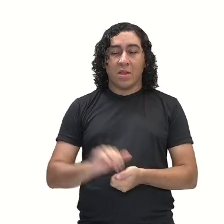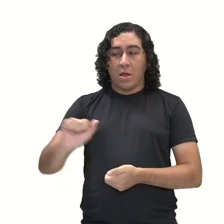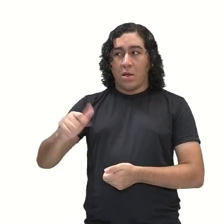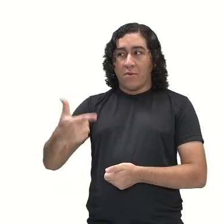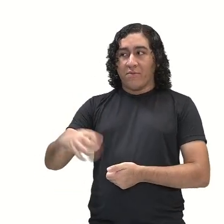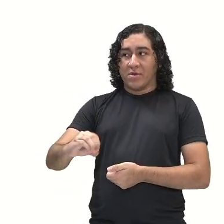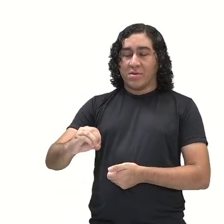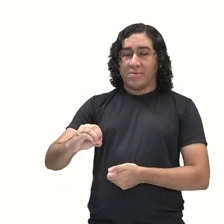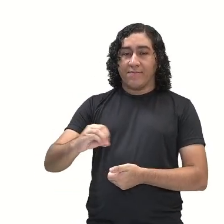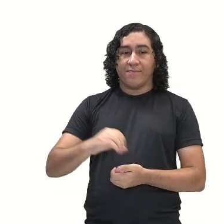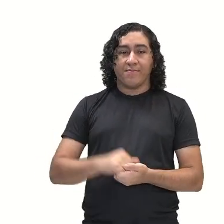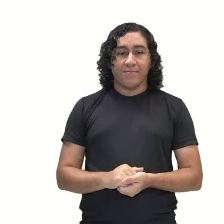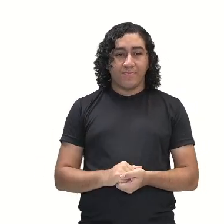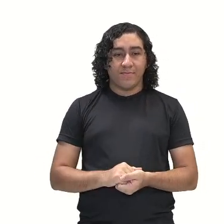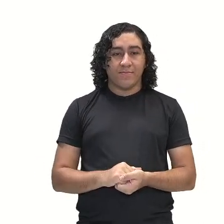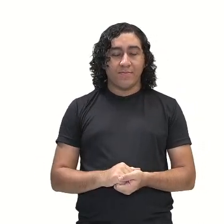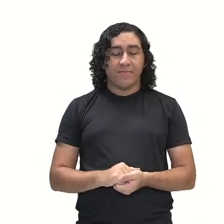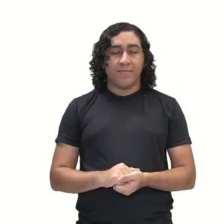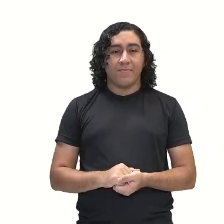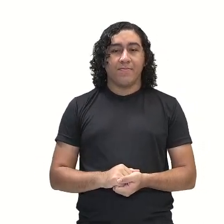A20,